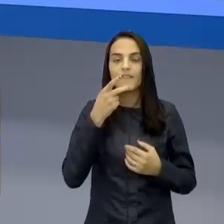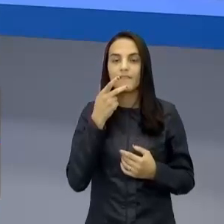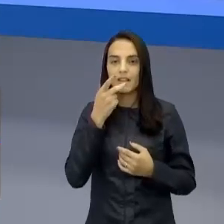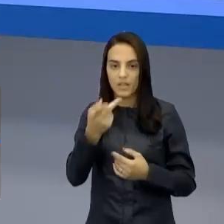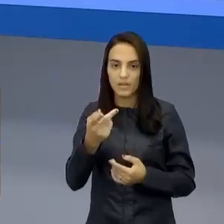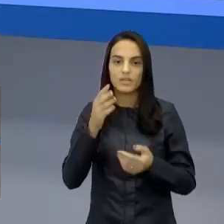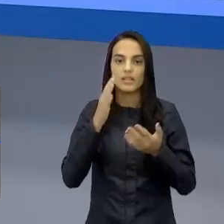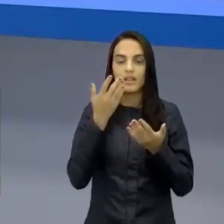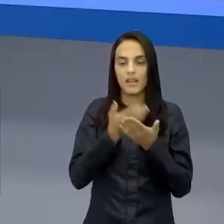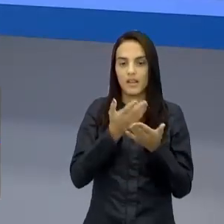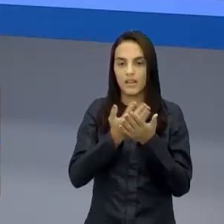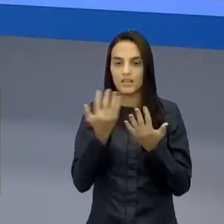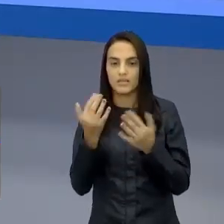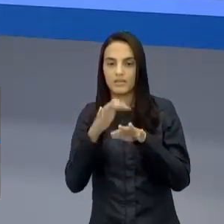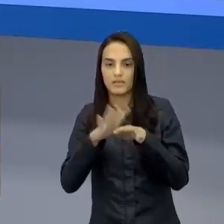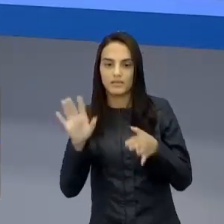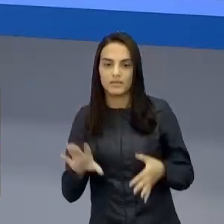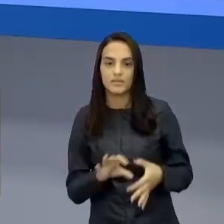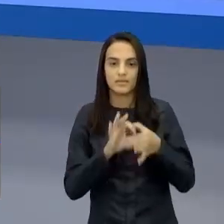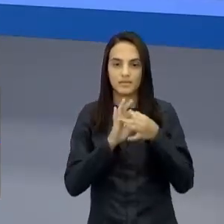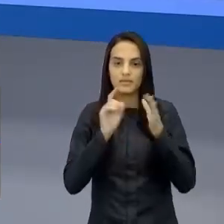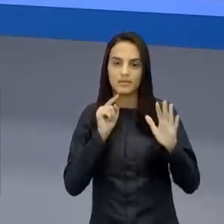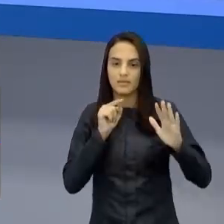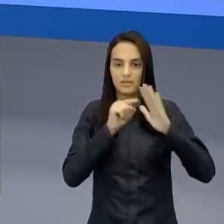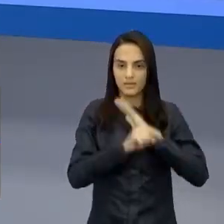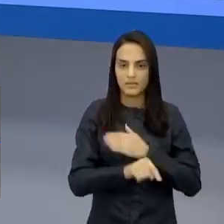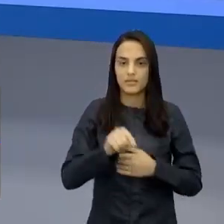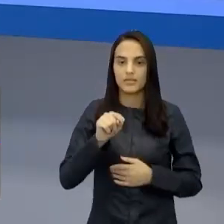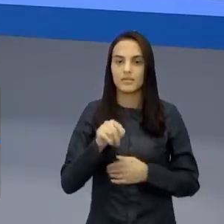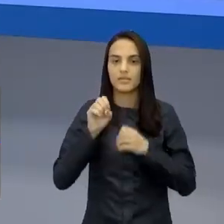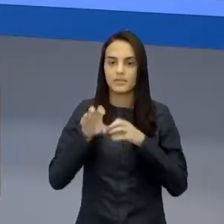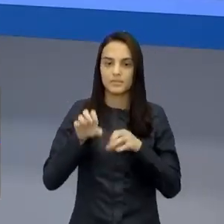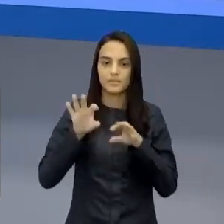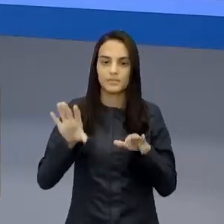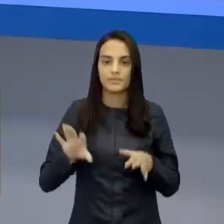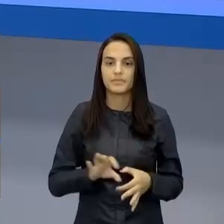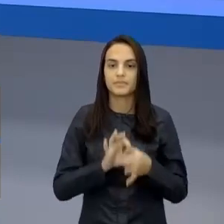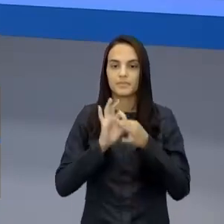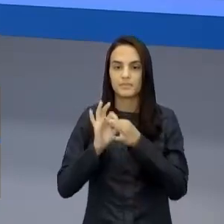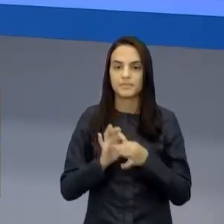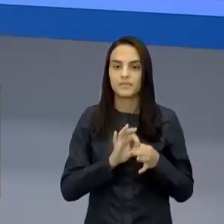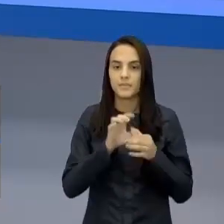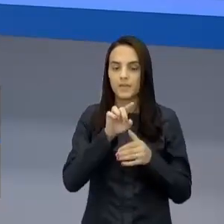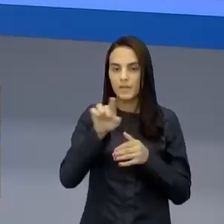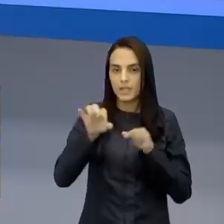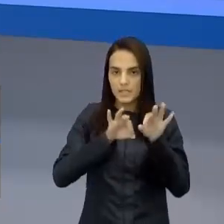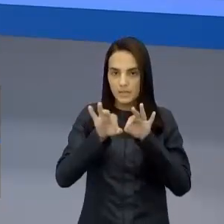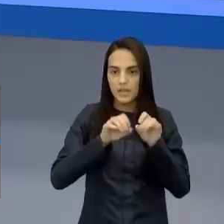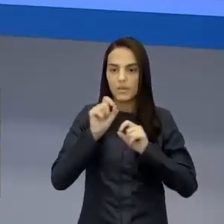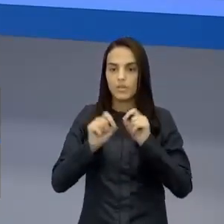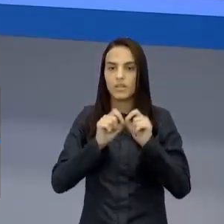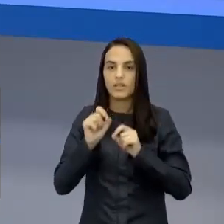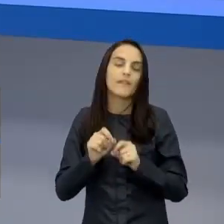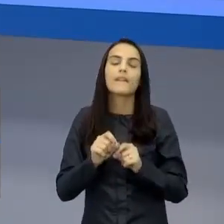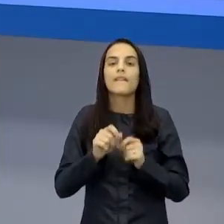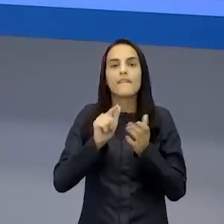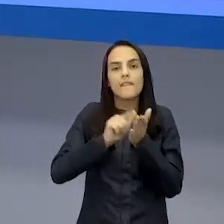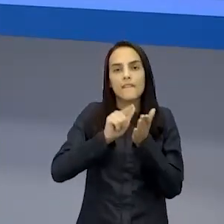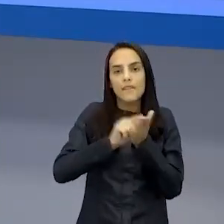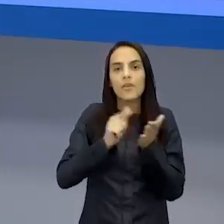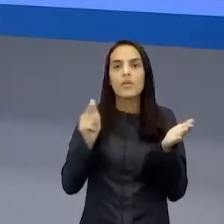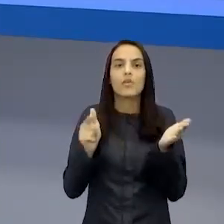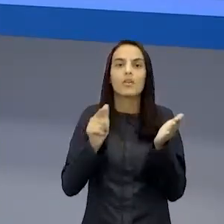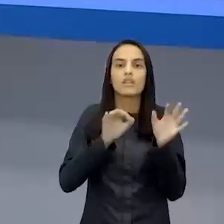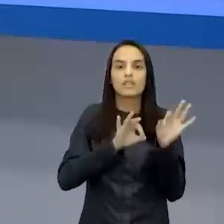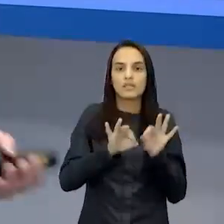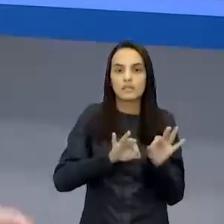de Matemática Conectada, esse aprofundamento é Educação Financeira em Conexão, o que você tem que separar mesmo? Folhas para anotação,